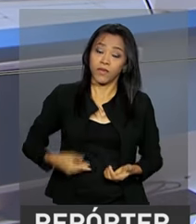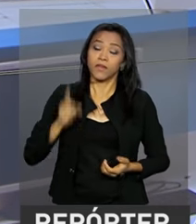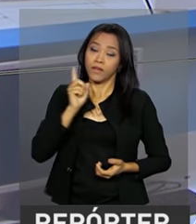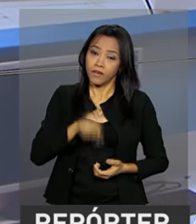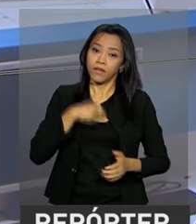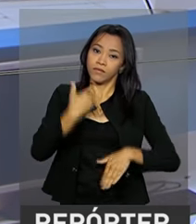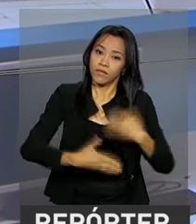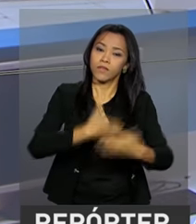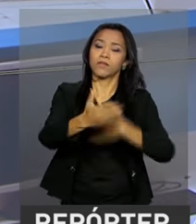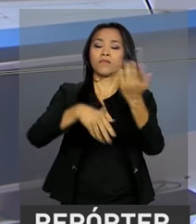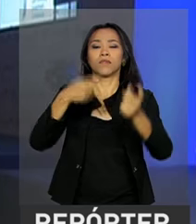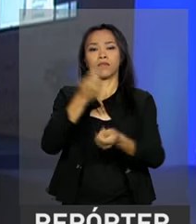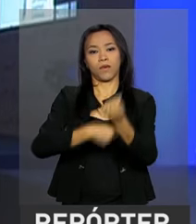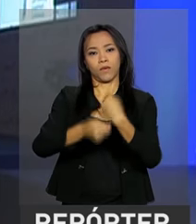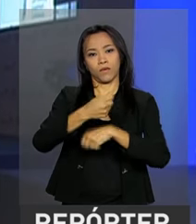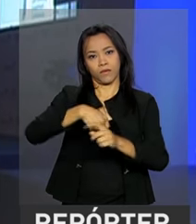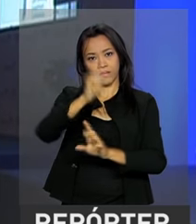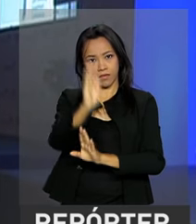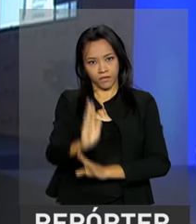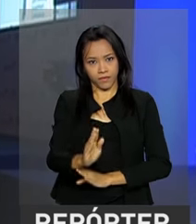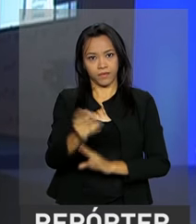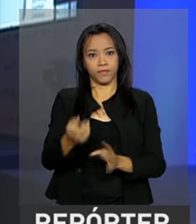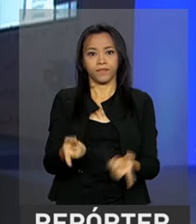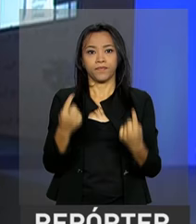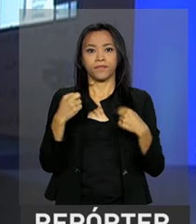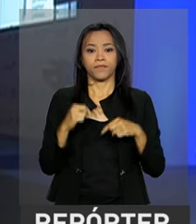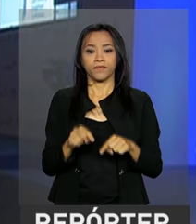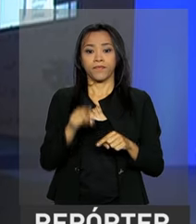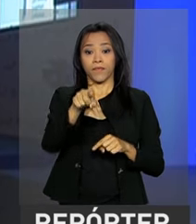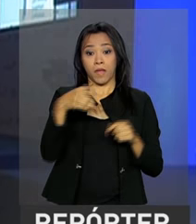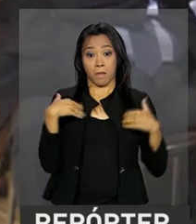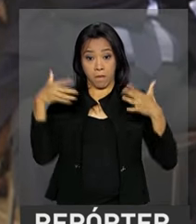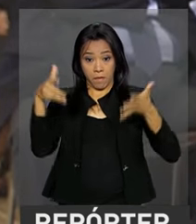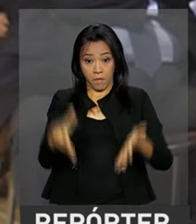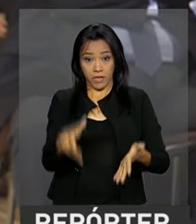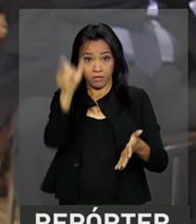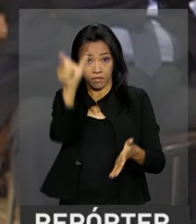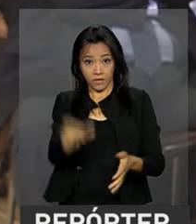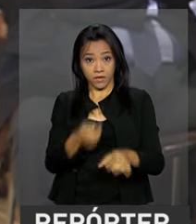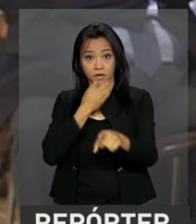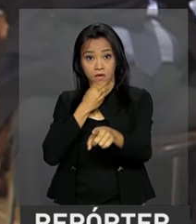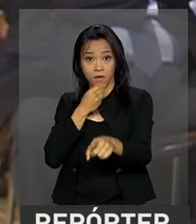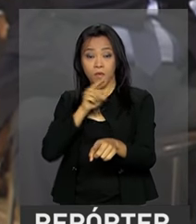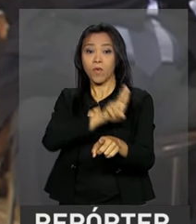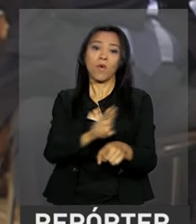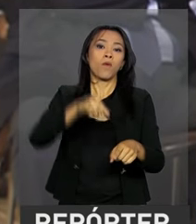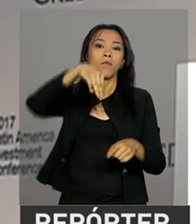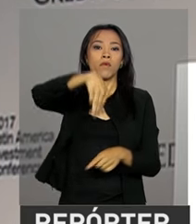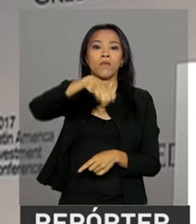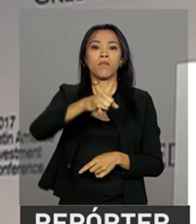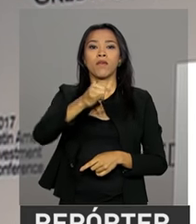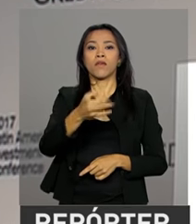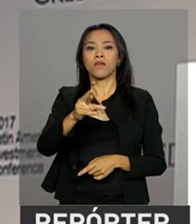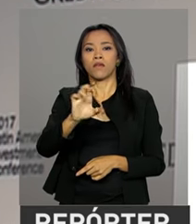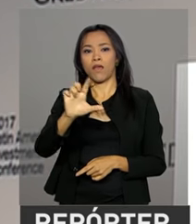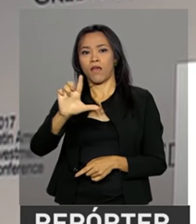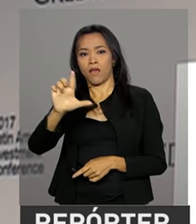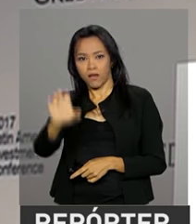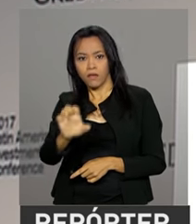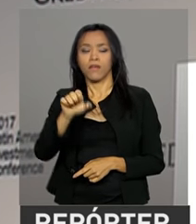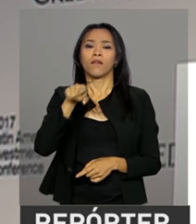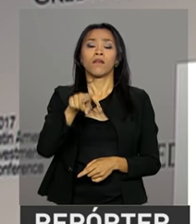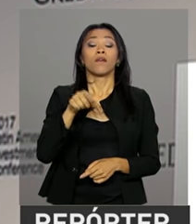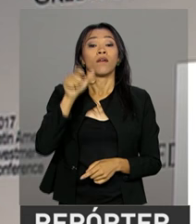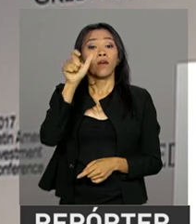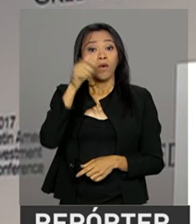crescimento econômico. A participação de Henrique Meirelles era uma das mais aguardadas da conferência. Segundo ele, o governo